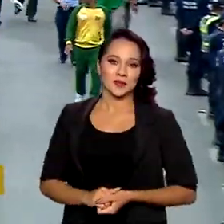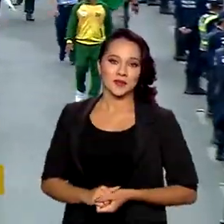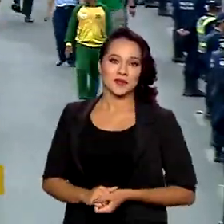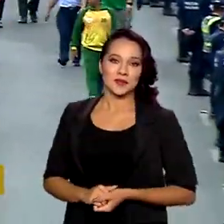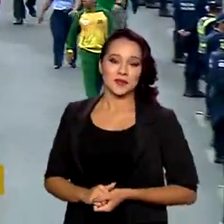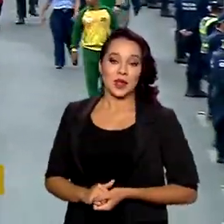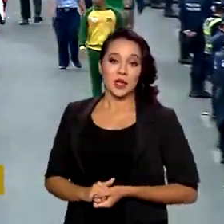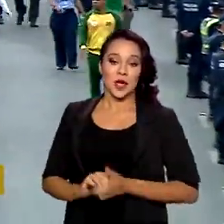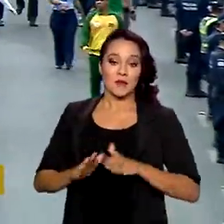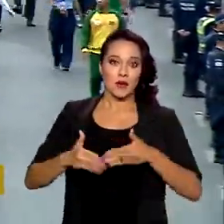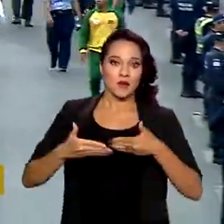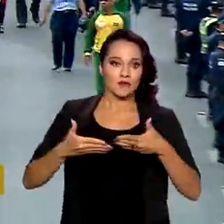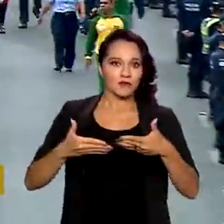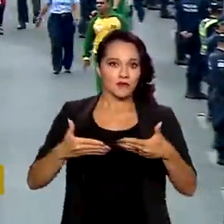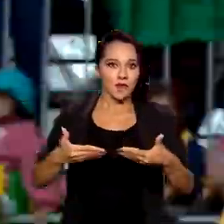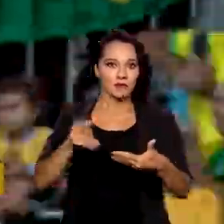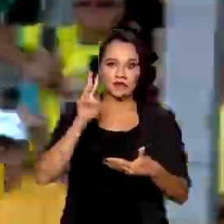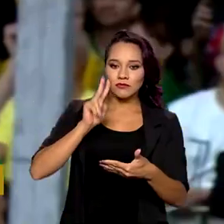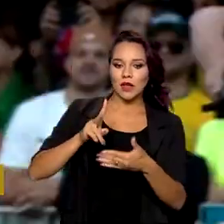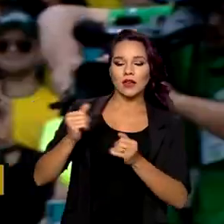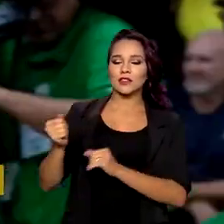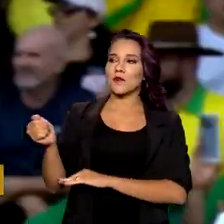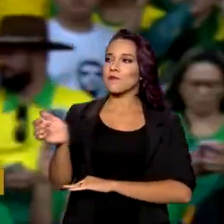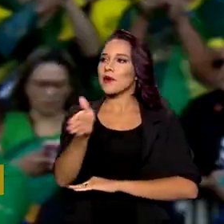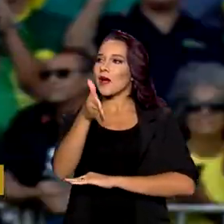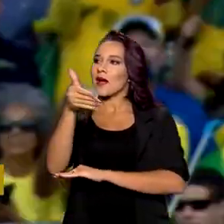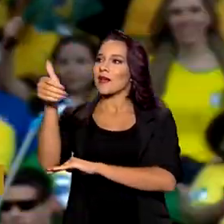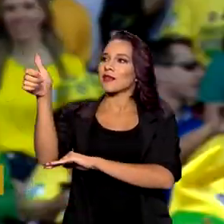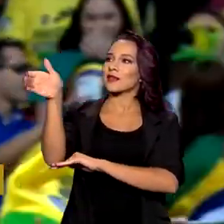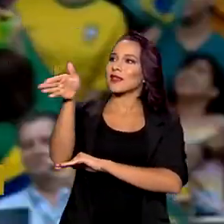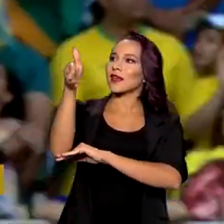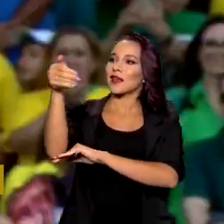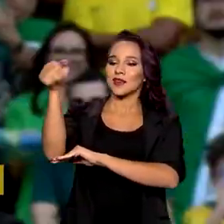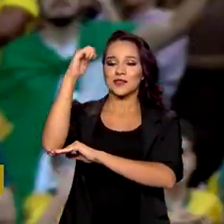que vem à frente ali conduzindo a bandeira nacional.